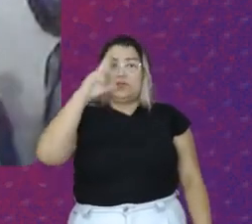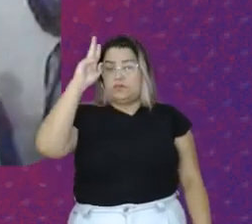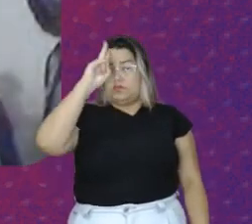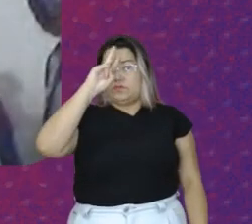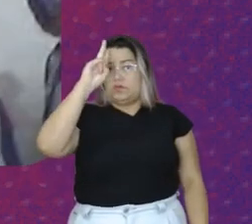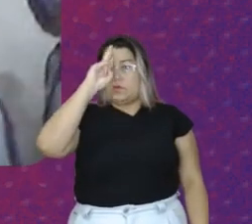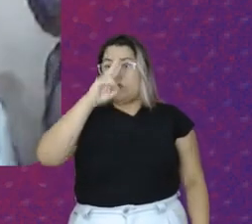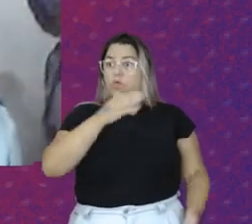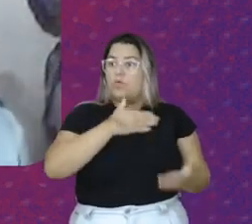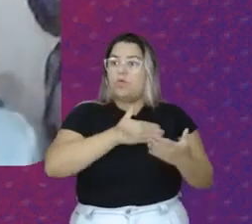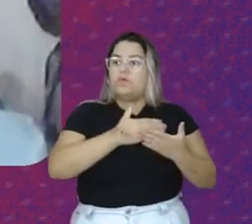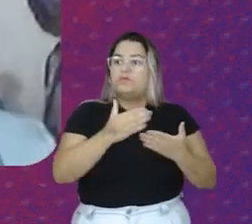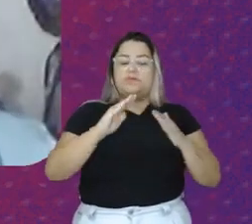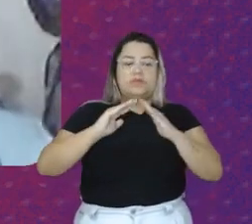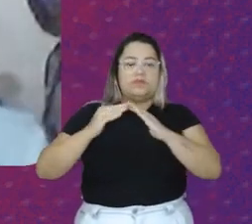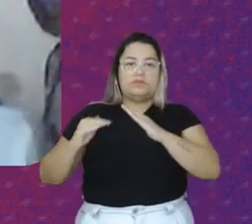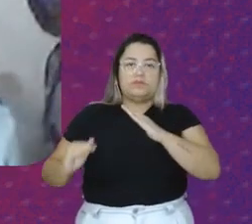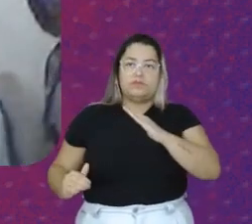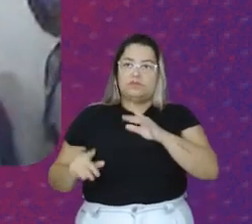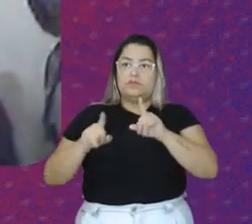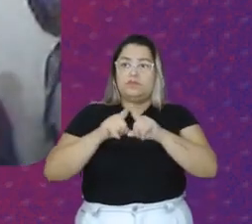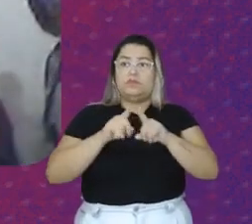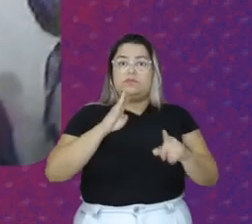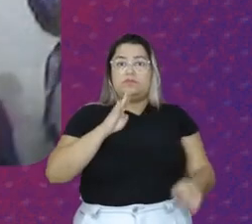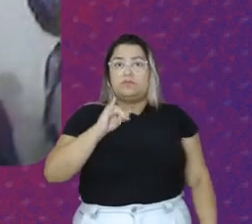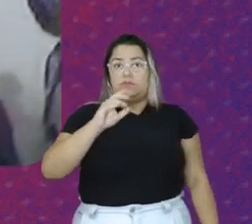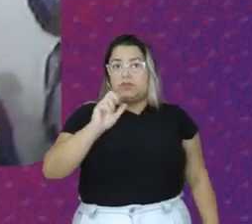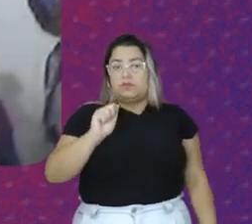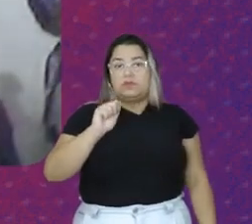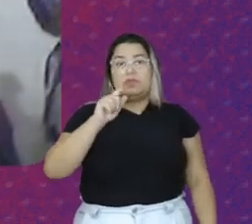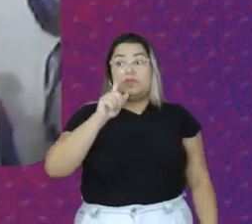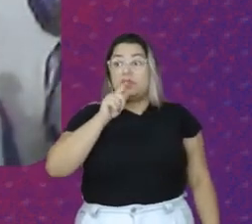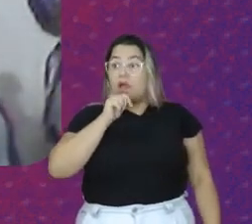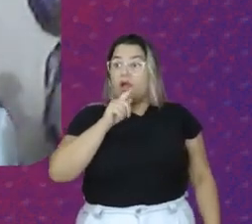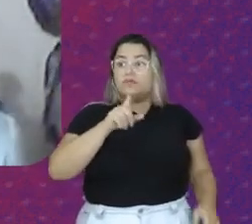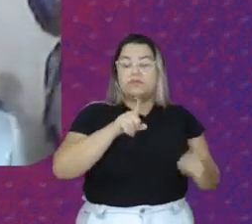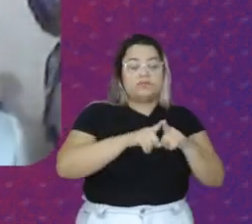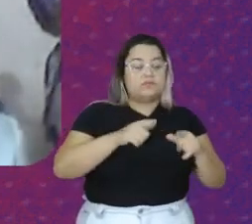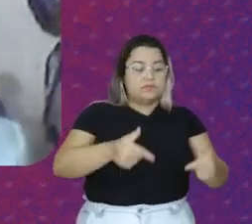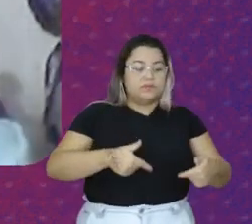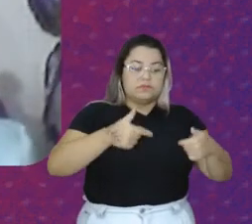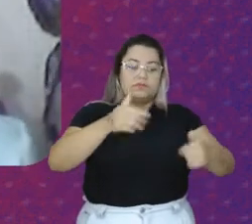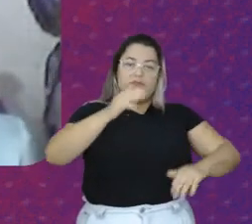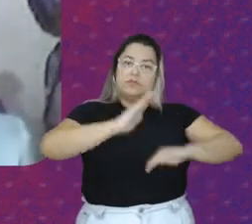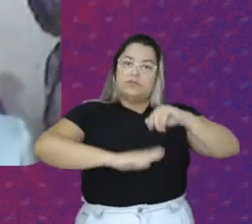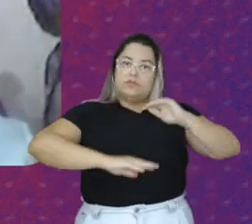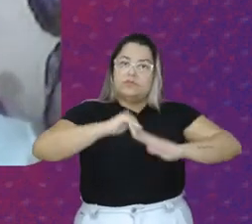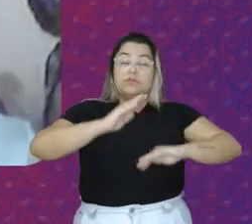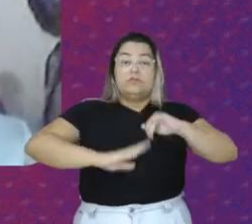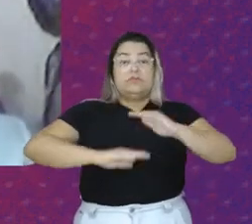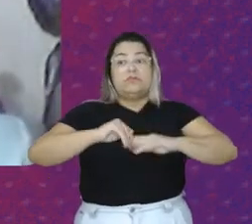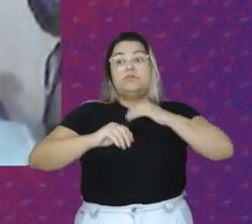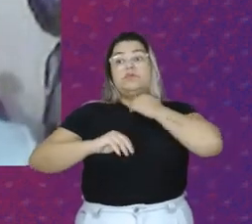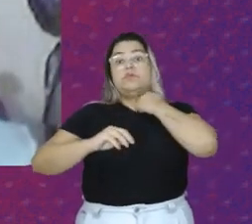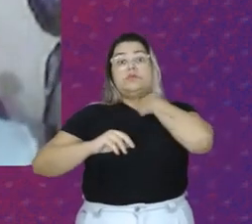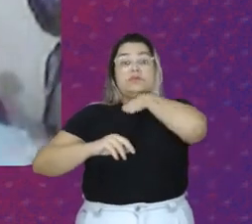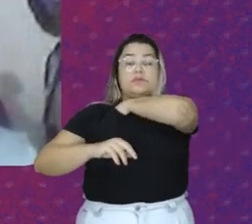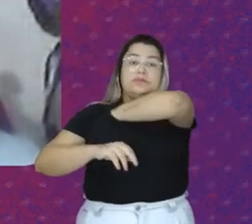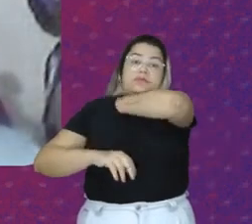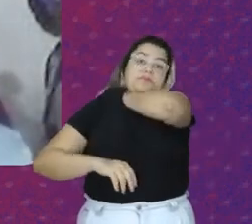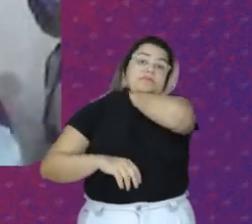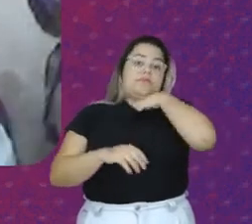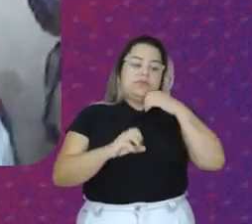umas começam na favela, outras na bica d'água, outras começam na luta enquanto profissional da